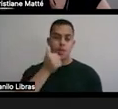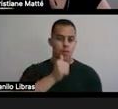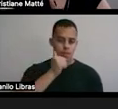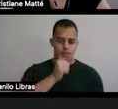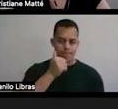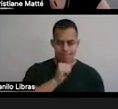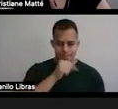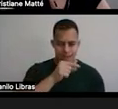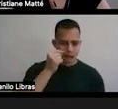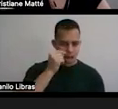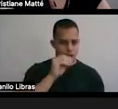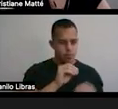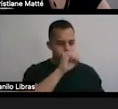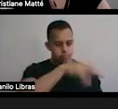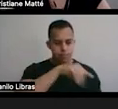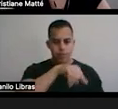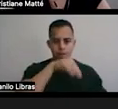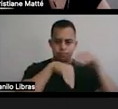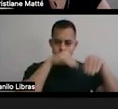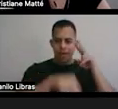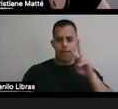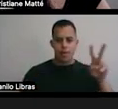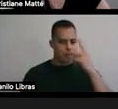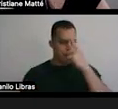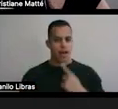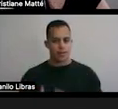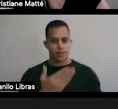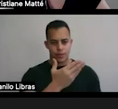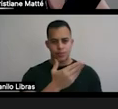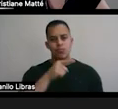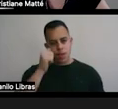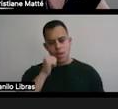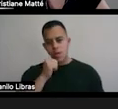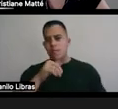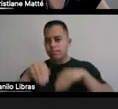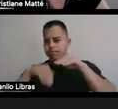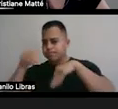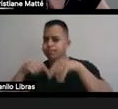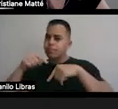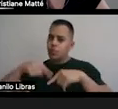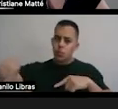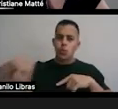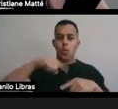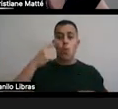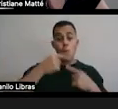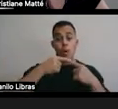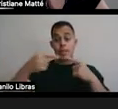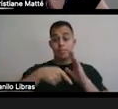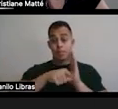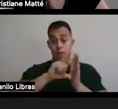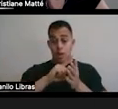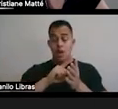vendo aqui nessa imagem, né? É uma ratinha adulta que está nadando, ela nada uma semana antes do acasalamento e durante todo o